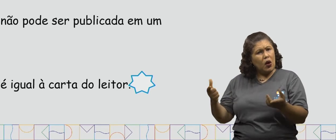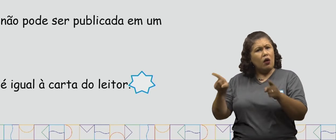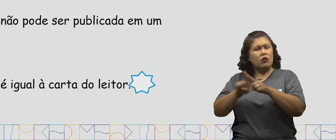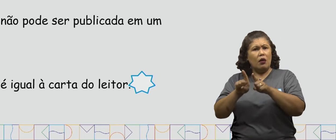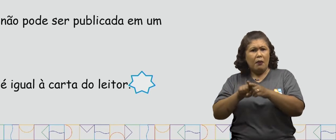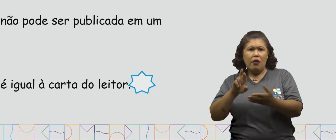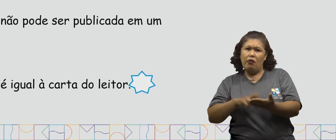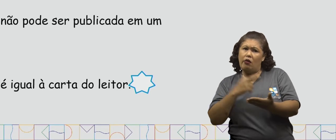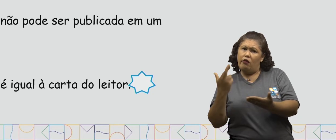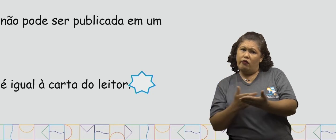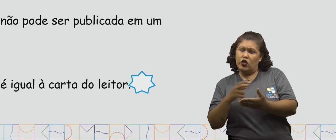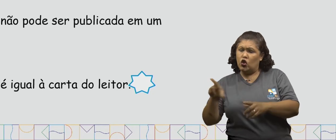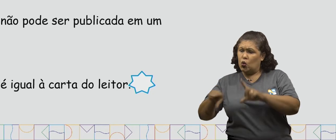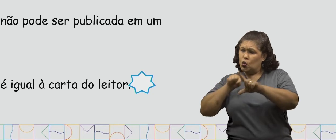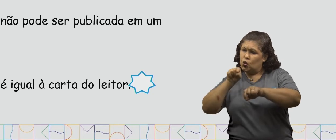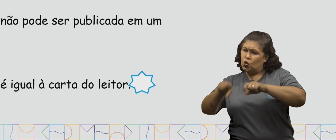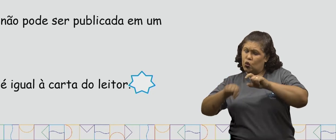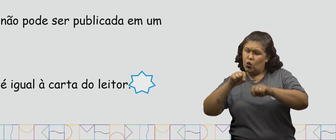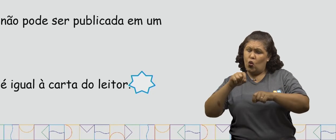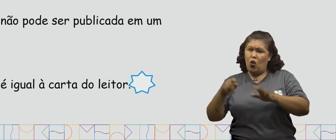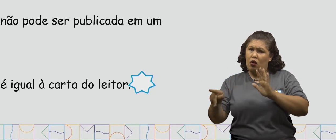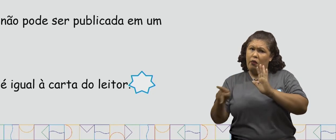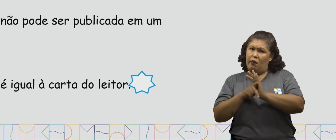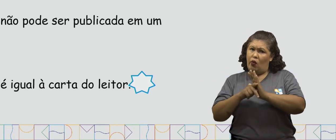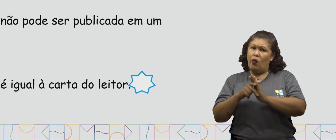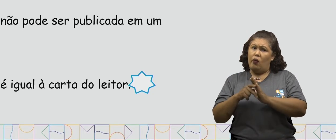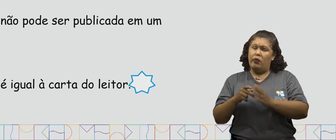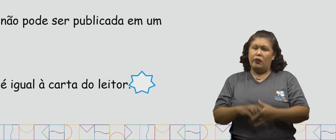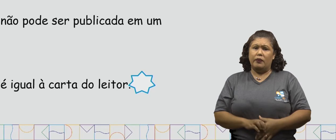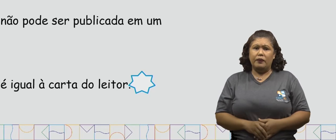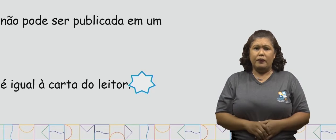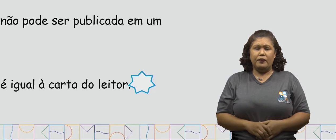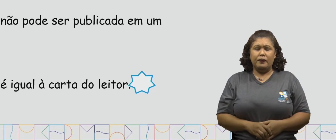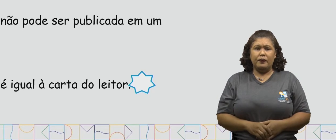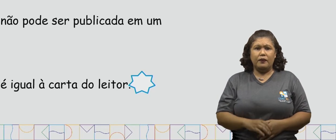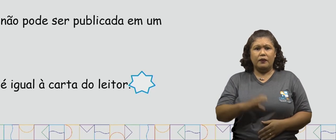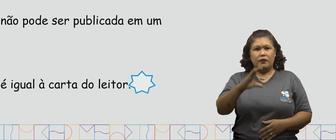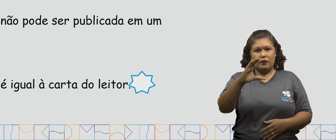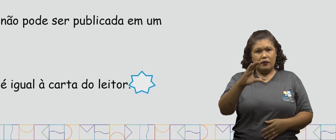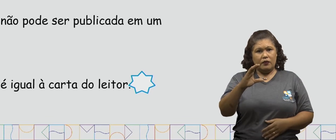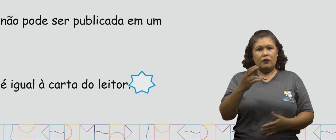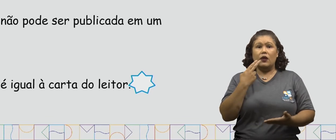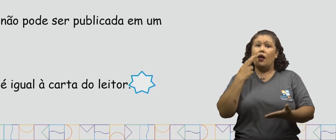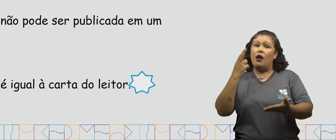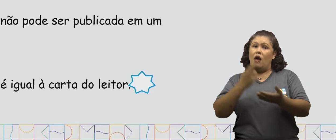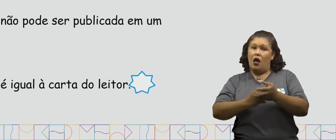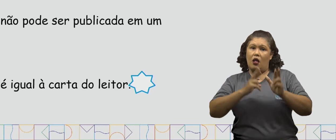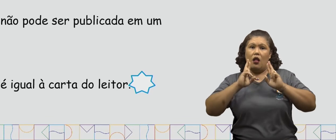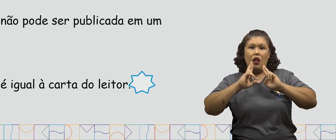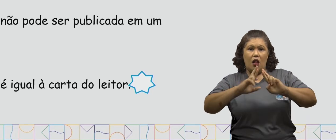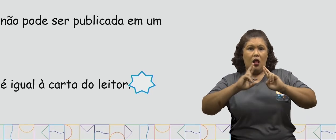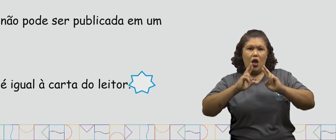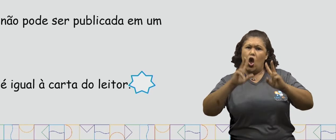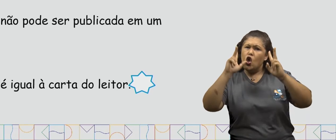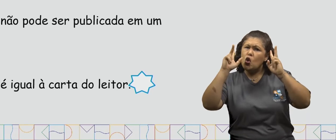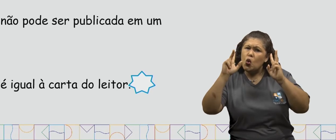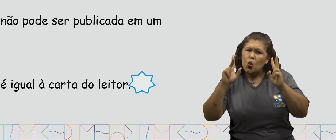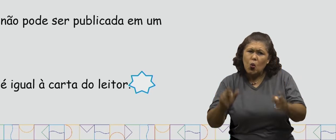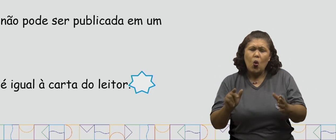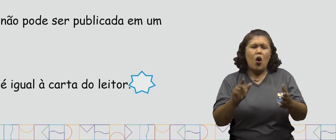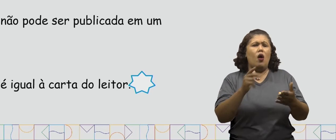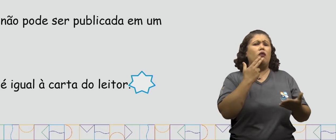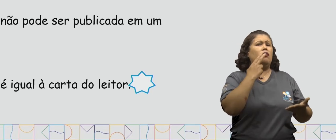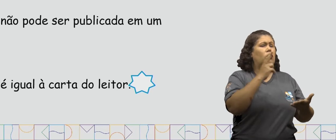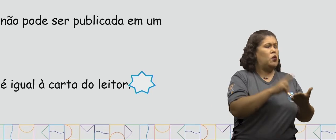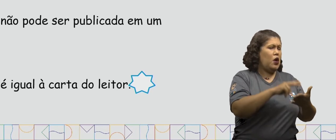que selecionam uma área somente para essa publicação. Letra C. A carta de reclamação é igual à